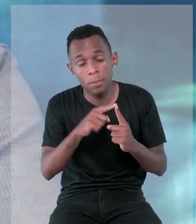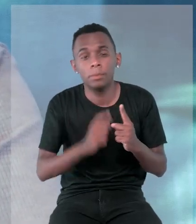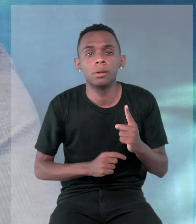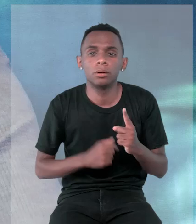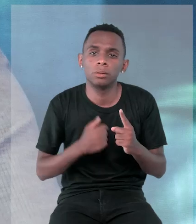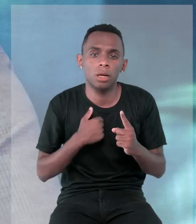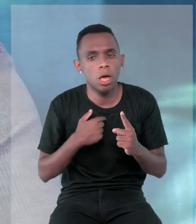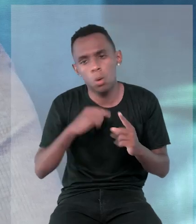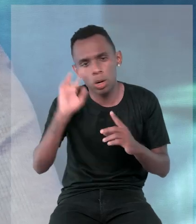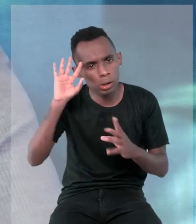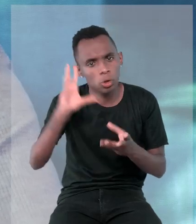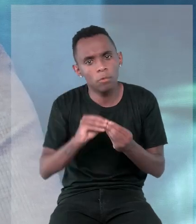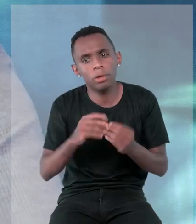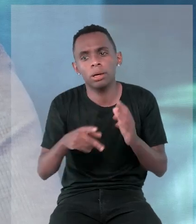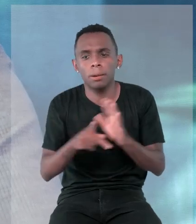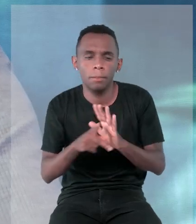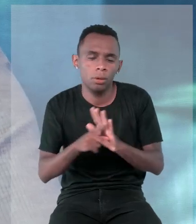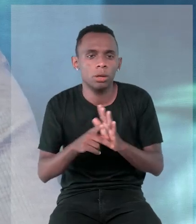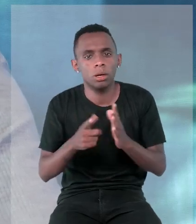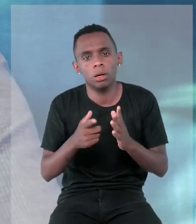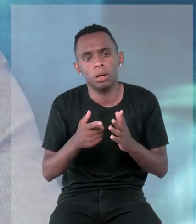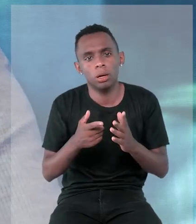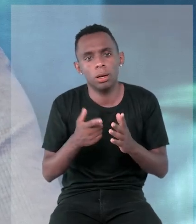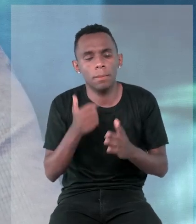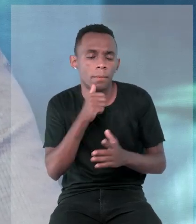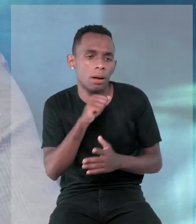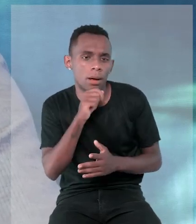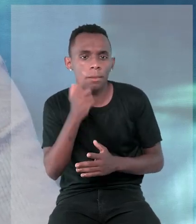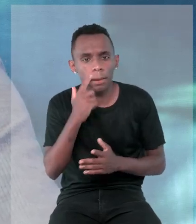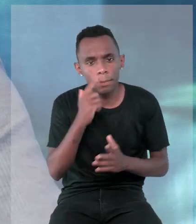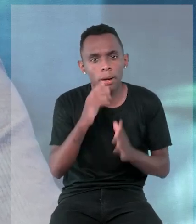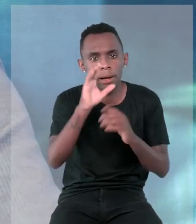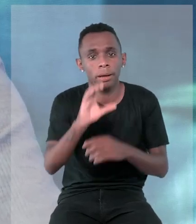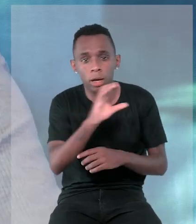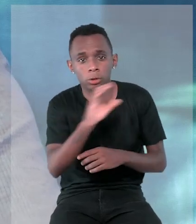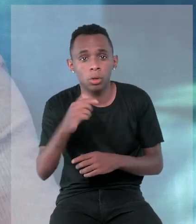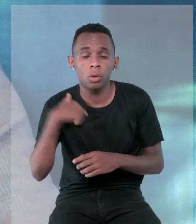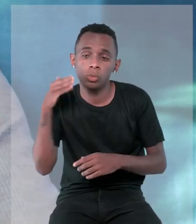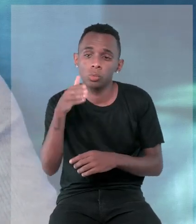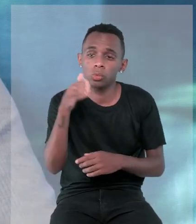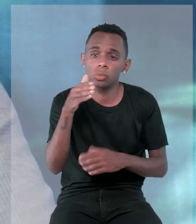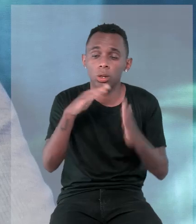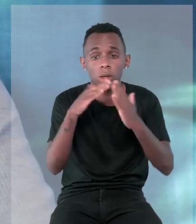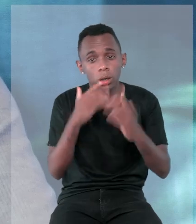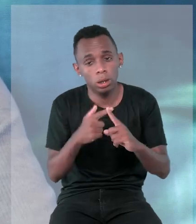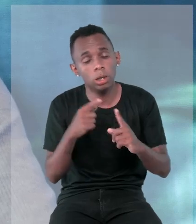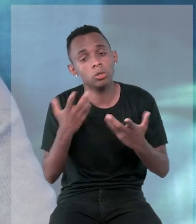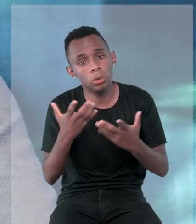eu resolvi ser freira porque meu pai e minha mãe são católicos, eu frequentei a igreja e queria